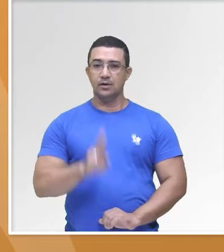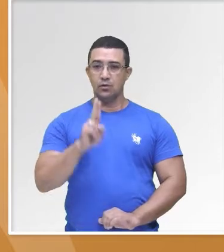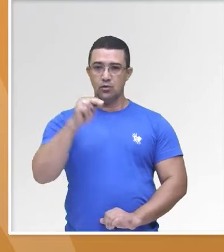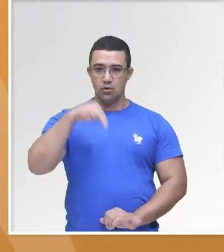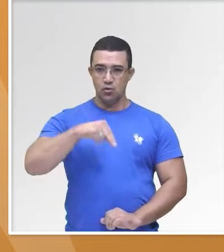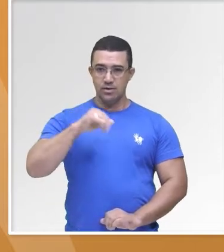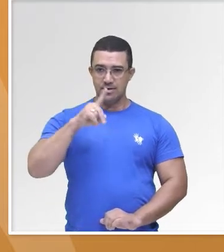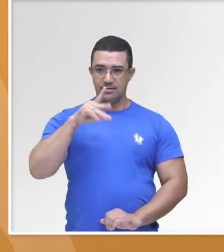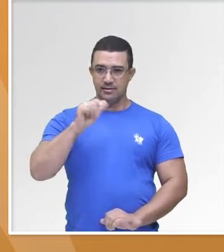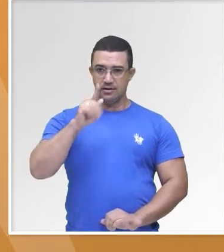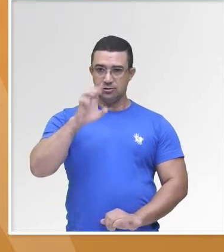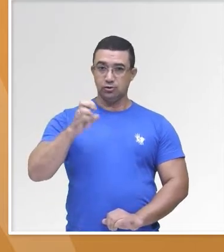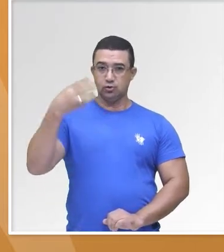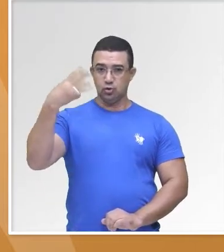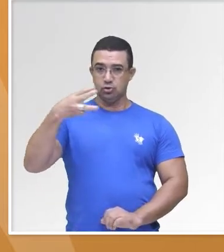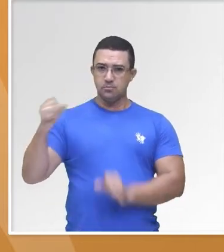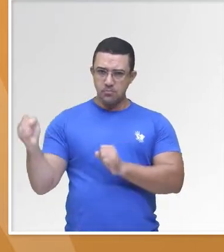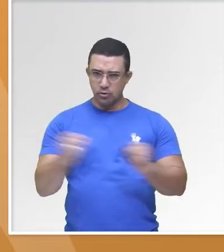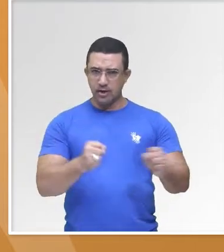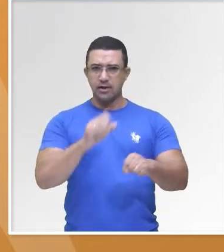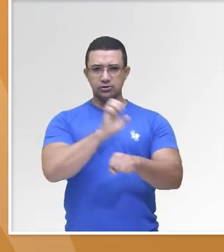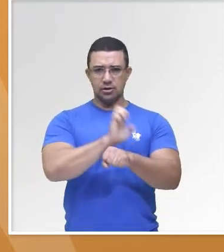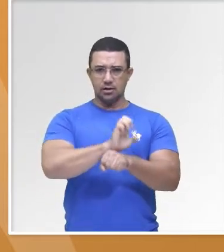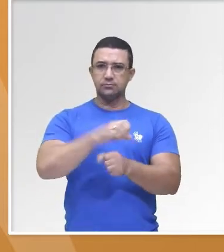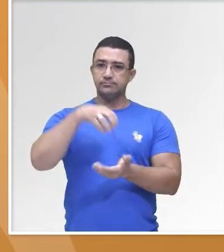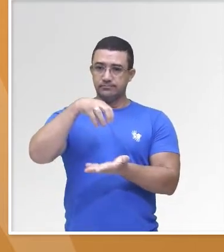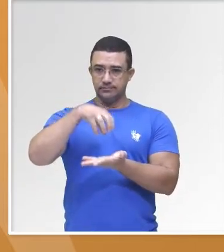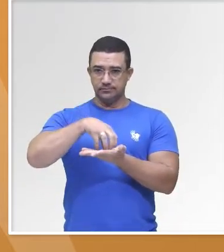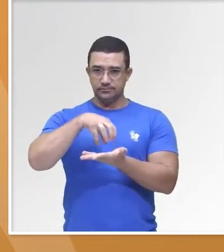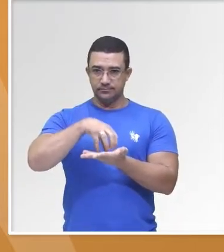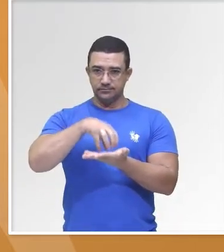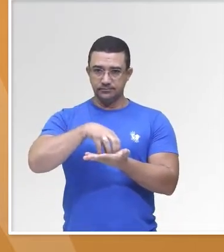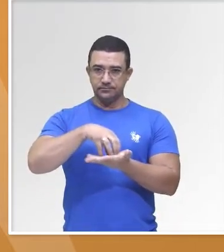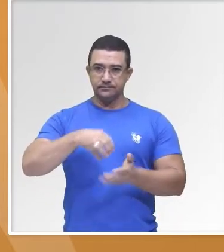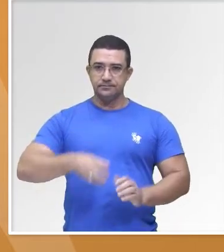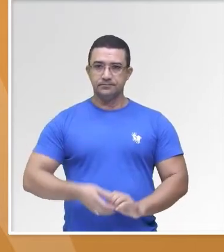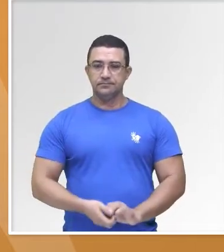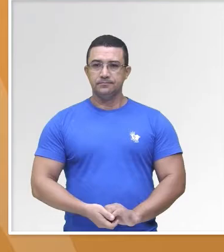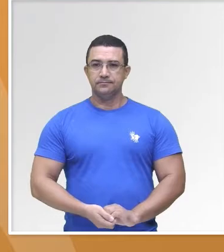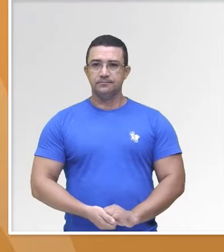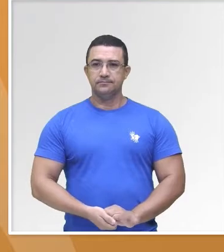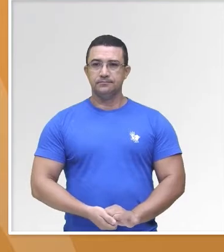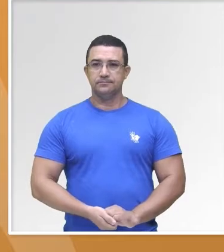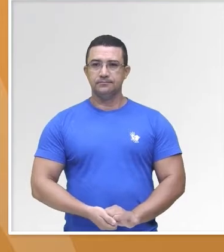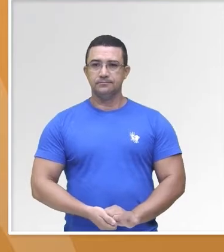Unidade 2, Poder, Estado e Instituições.